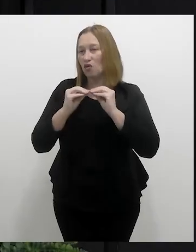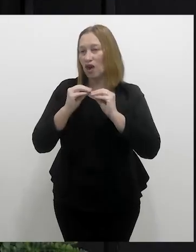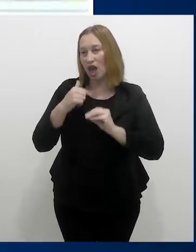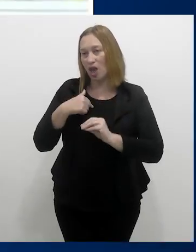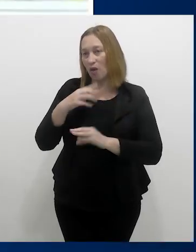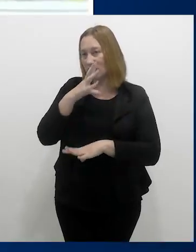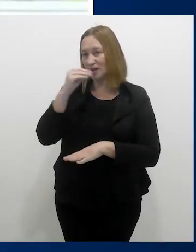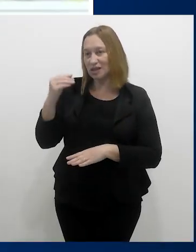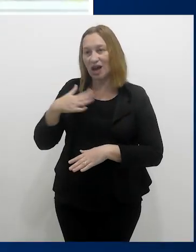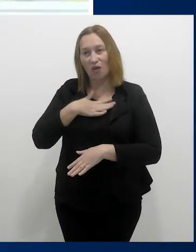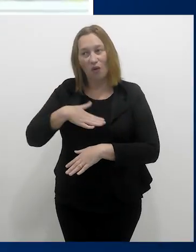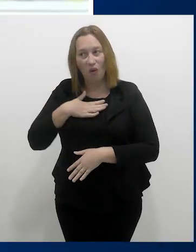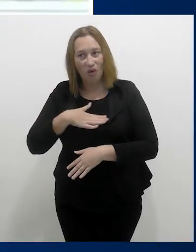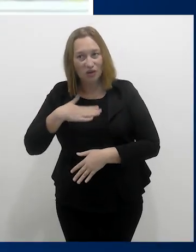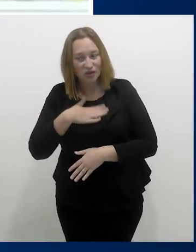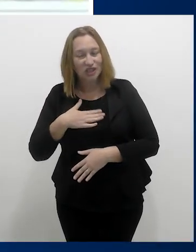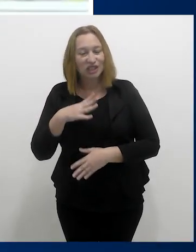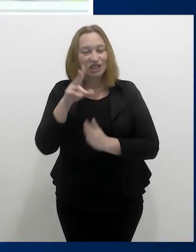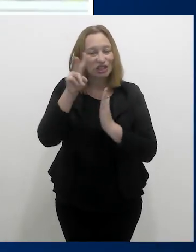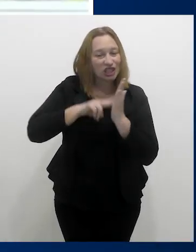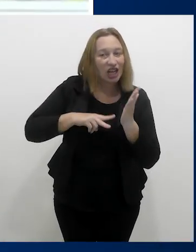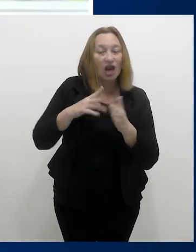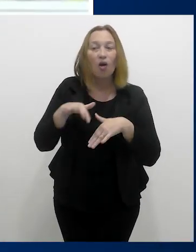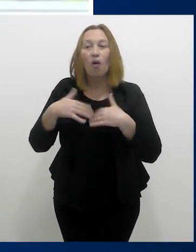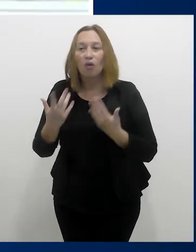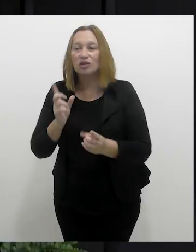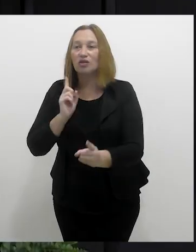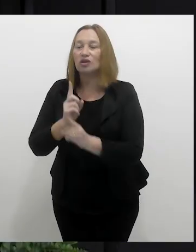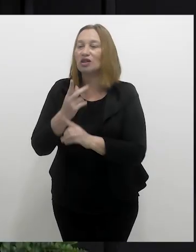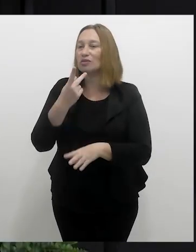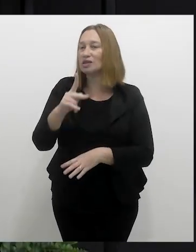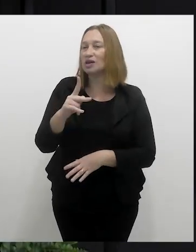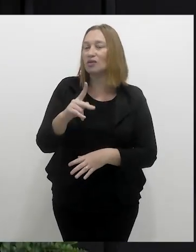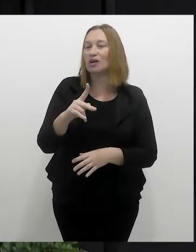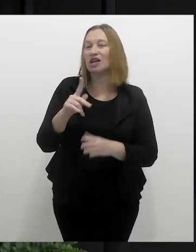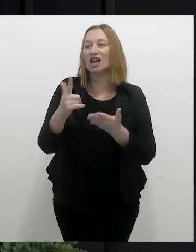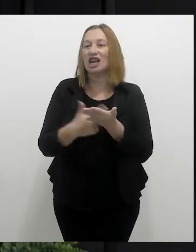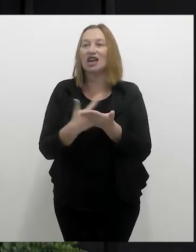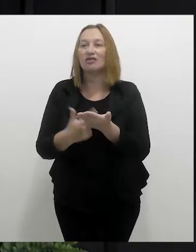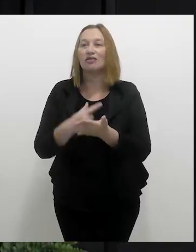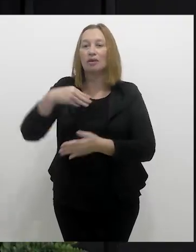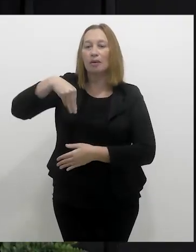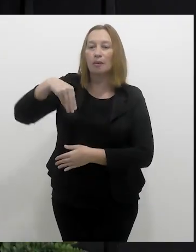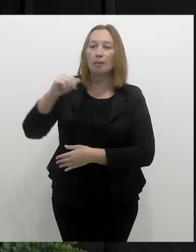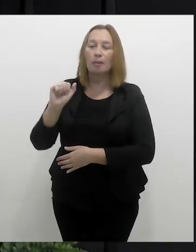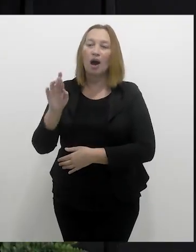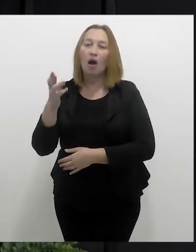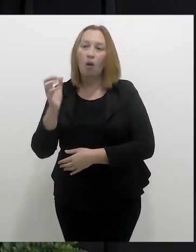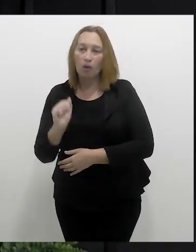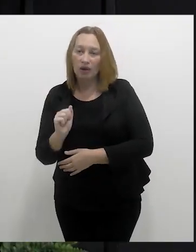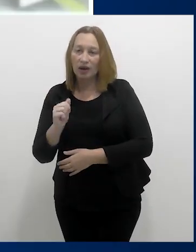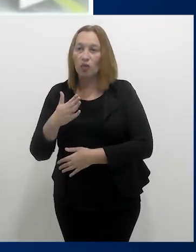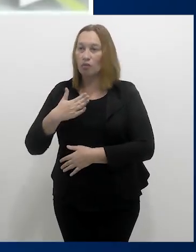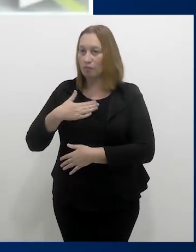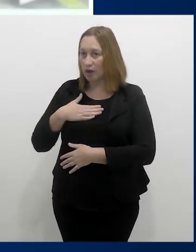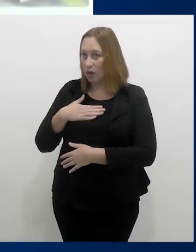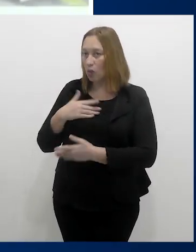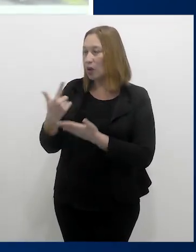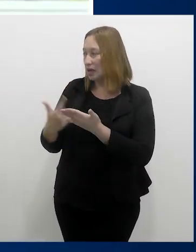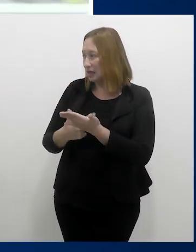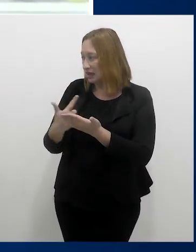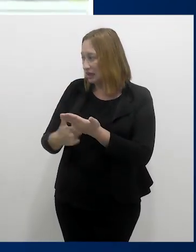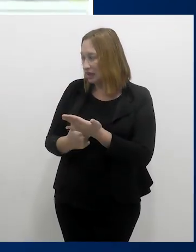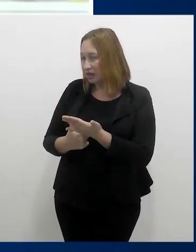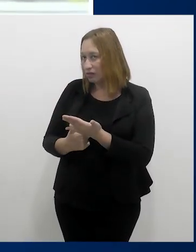eu era adolescente, entendeu? Só que agora eu gosto de ler. e onde encontramos seu livro, Maura? Olha, o